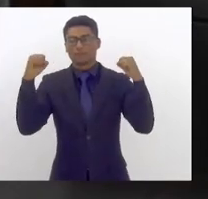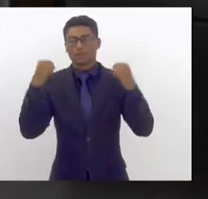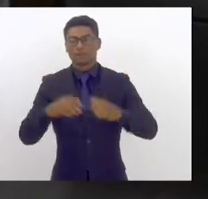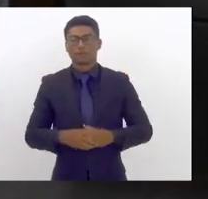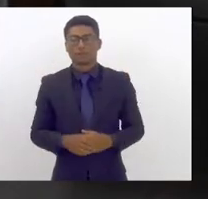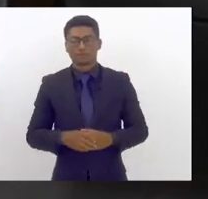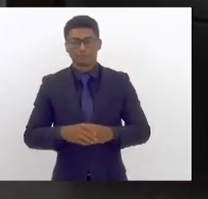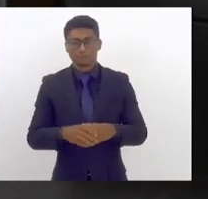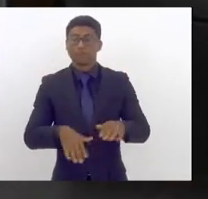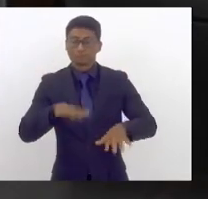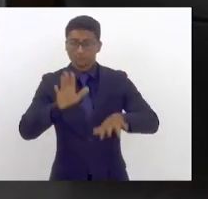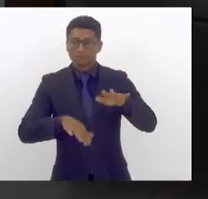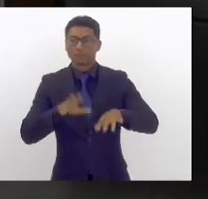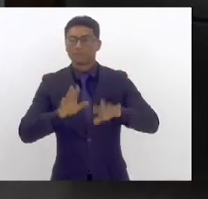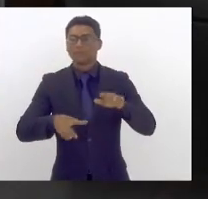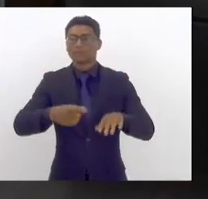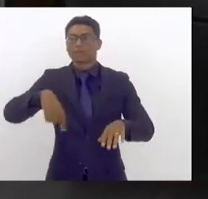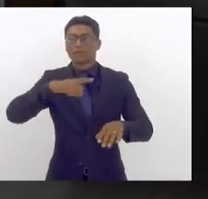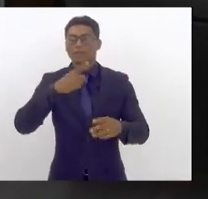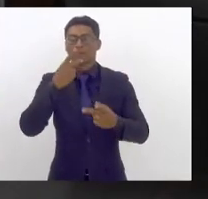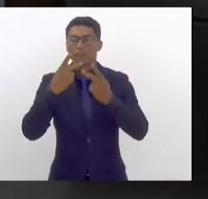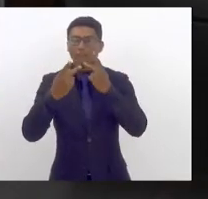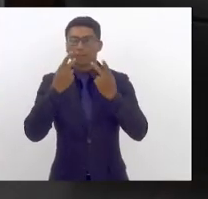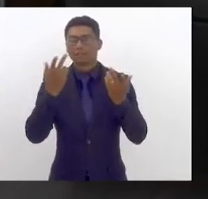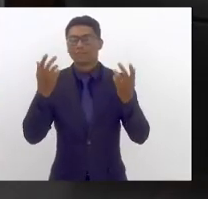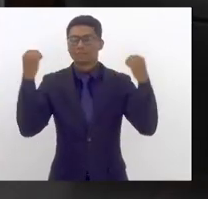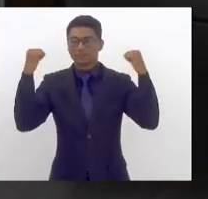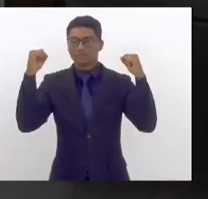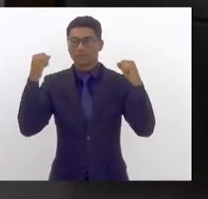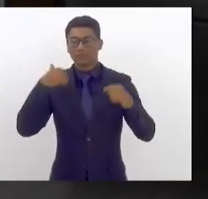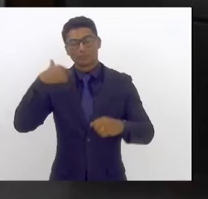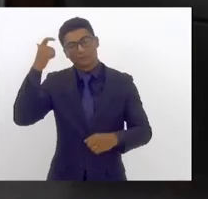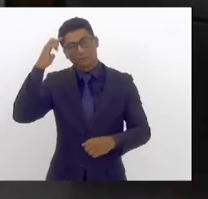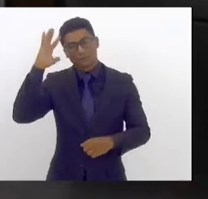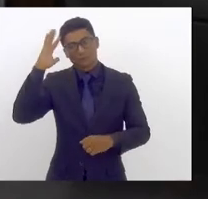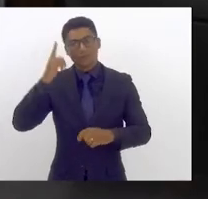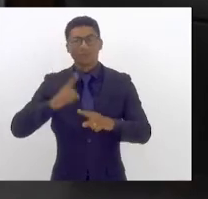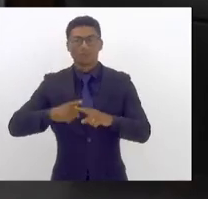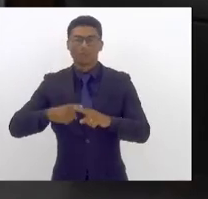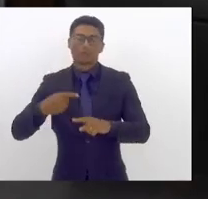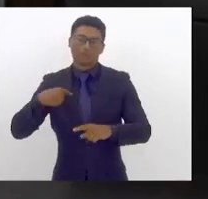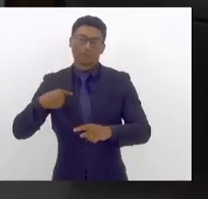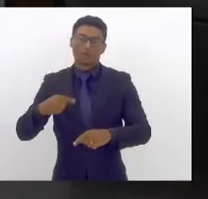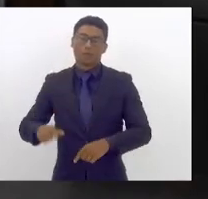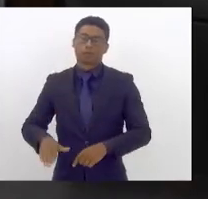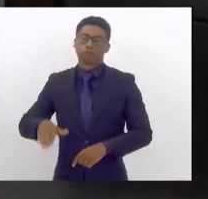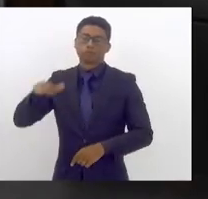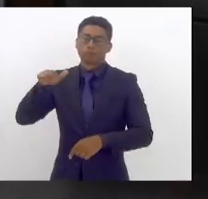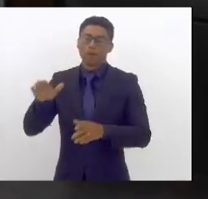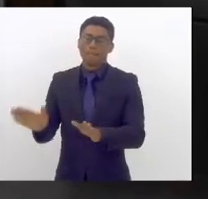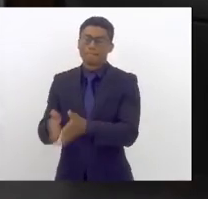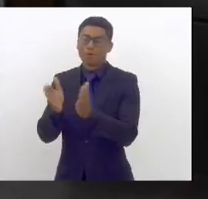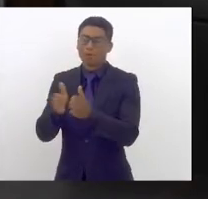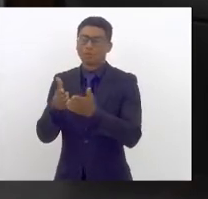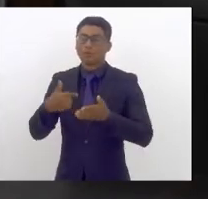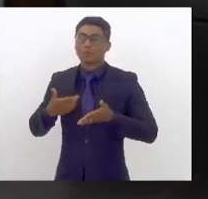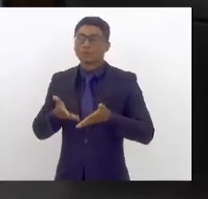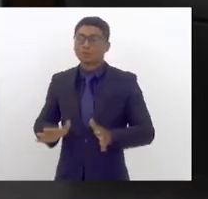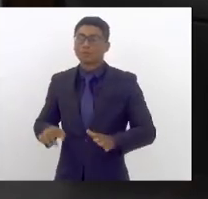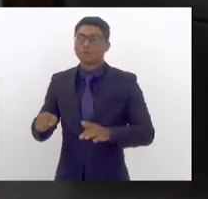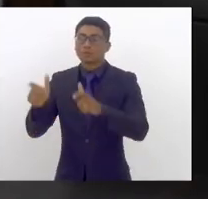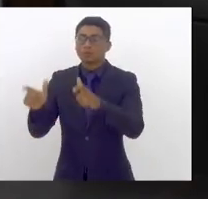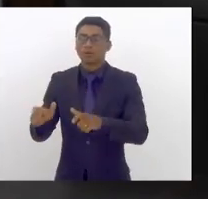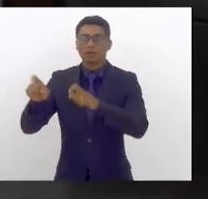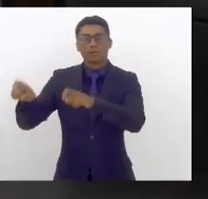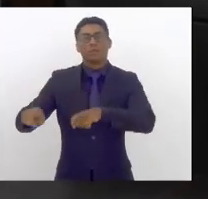fala de atividade física e eu fico pensando porque eu eu vim da pobreza morei na roça nasci na roça Tenho muito